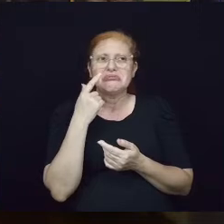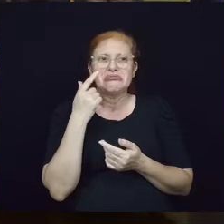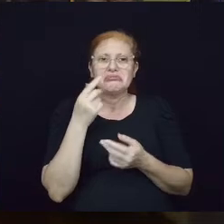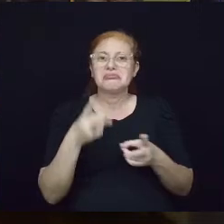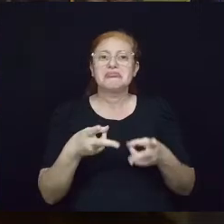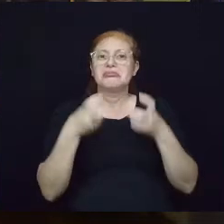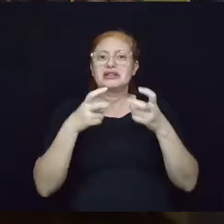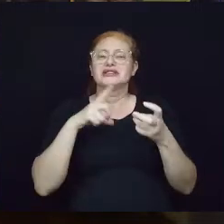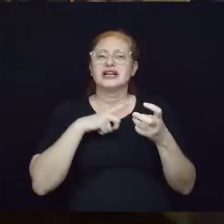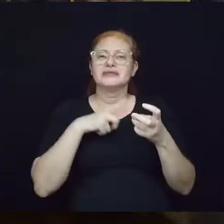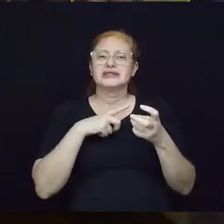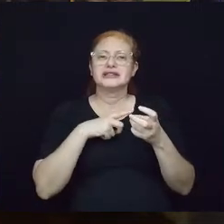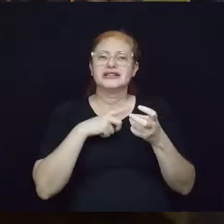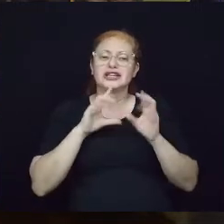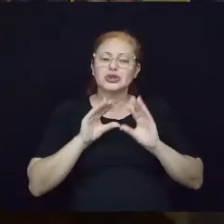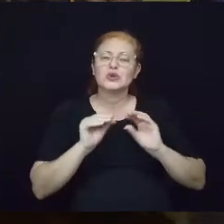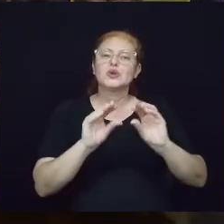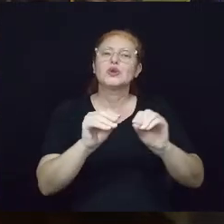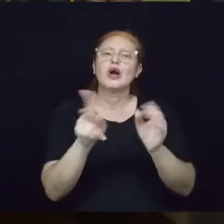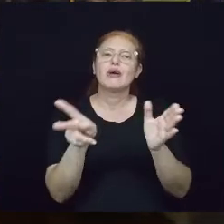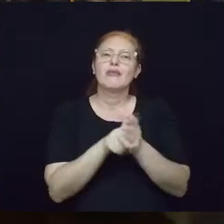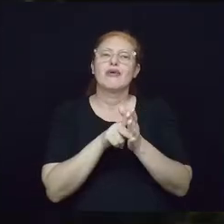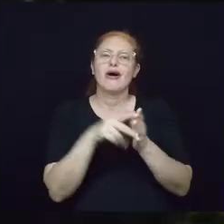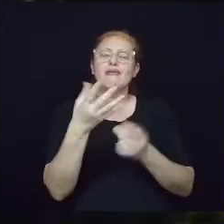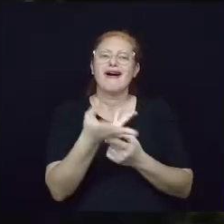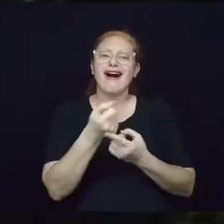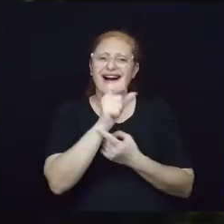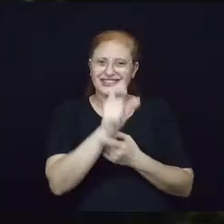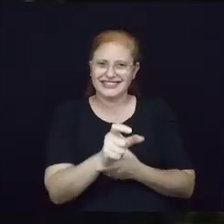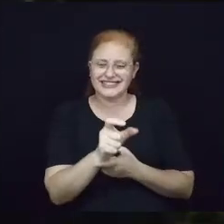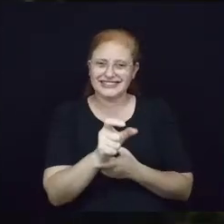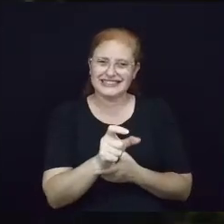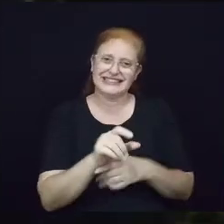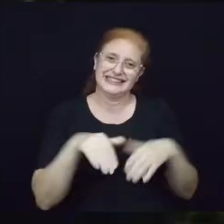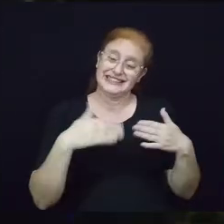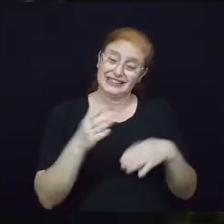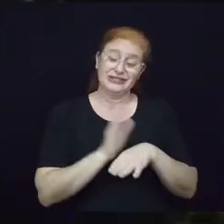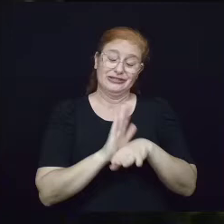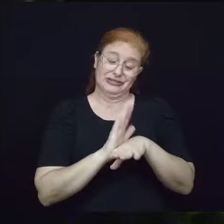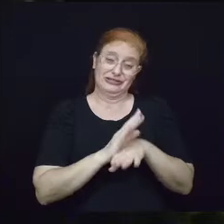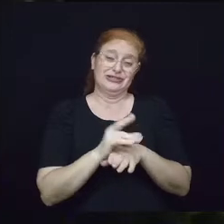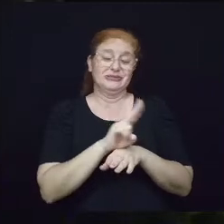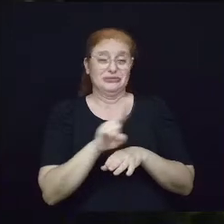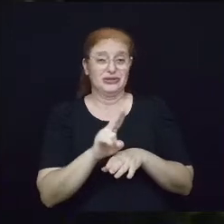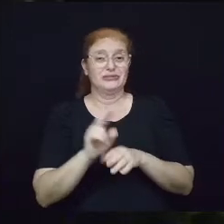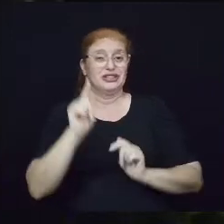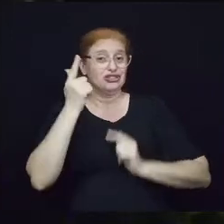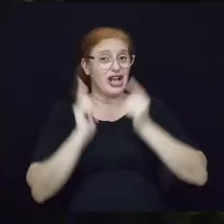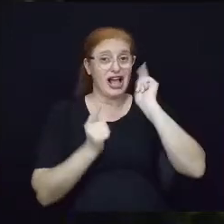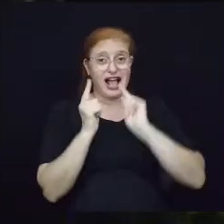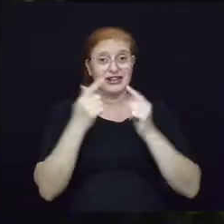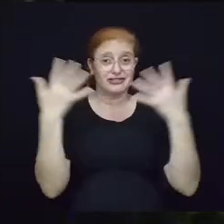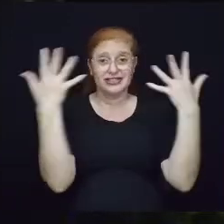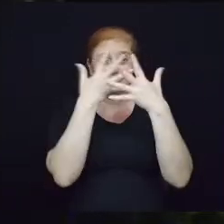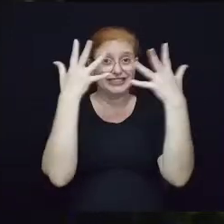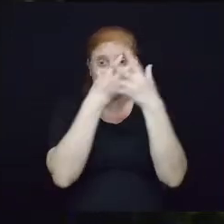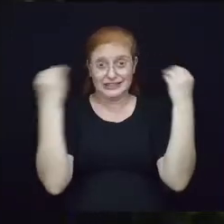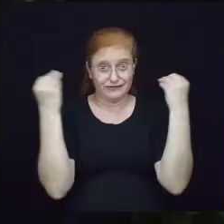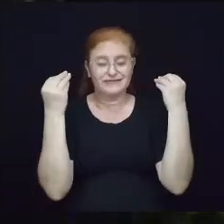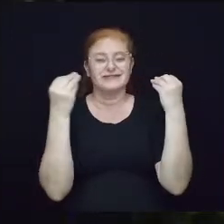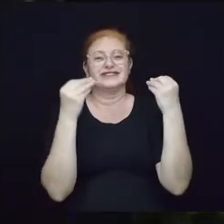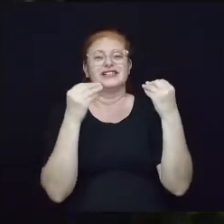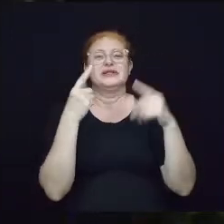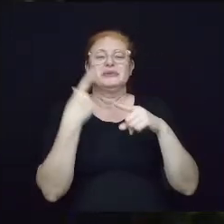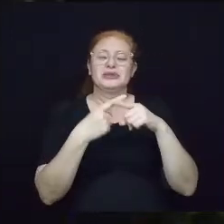superfície, né, lisa dessas peças, é impressionante. E o nome do filme ficou, então, Gesto Invisível, né, por ser essa repetição assim,